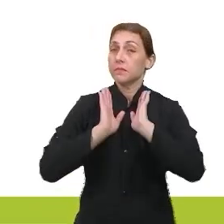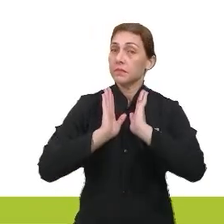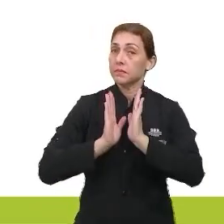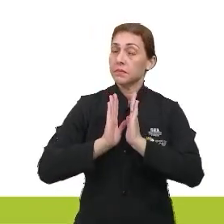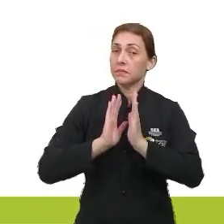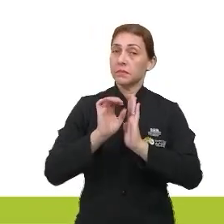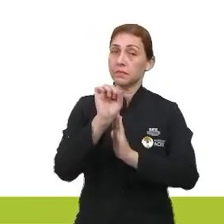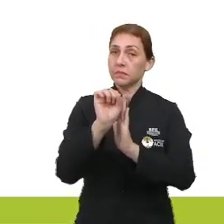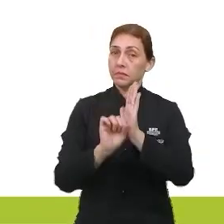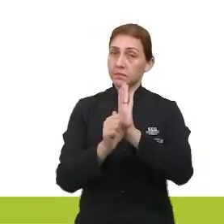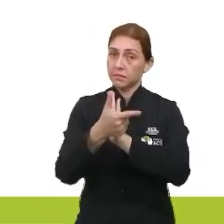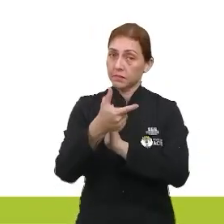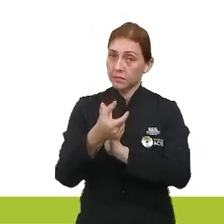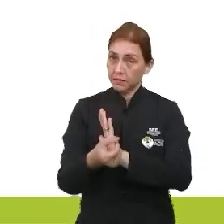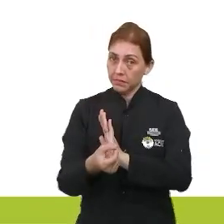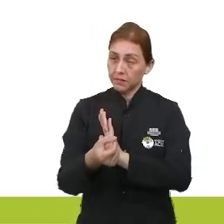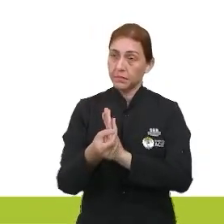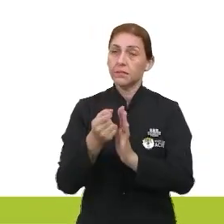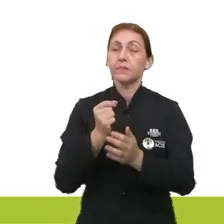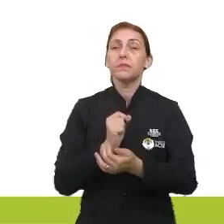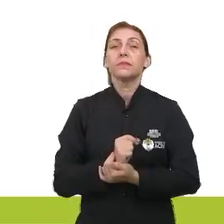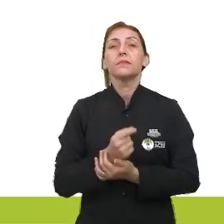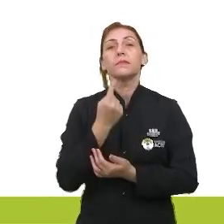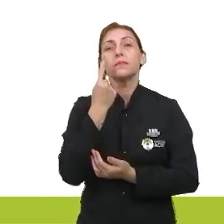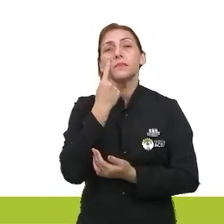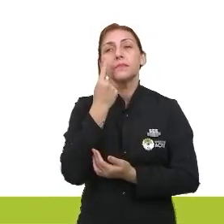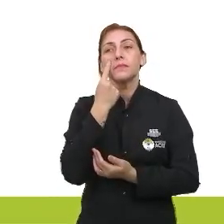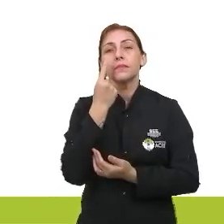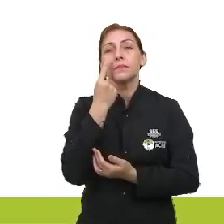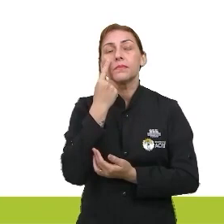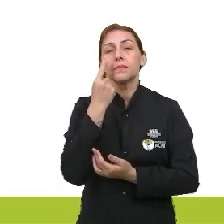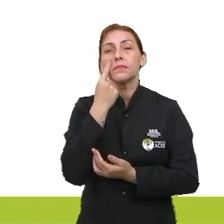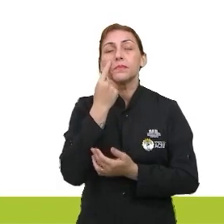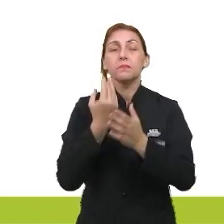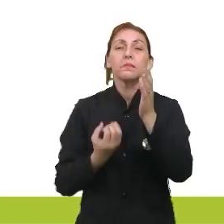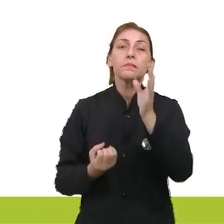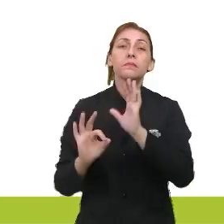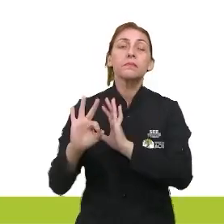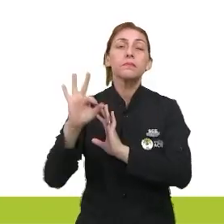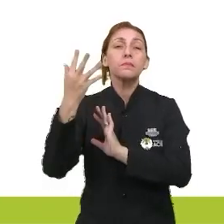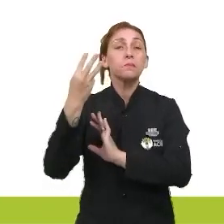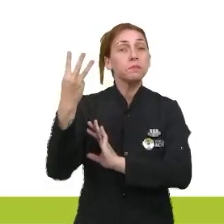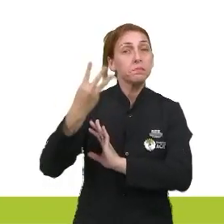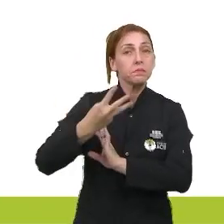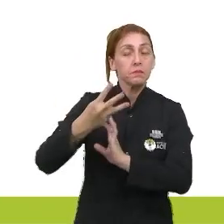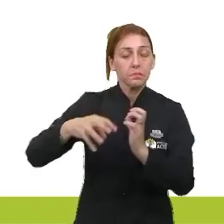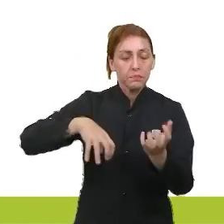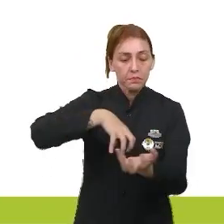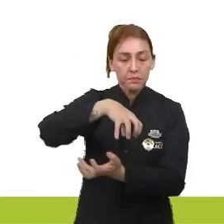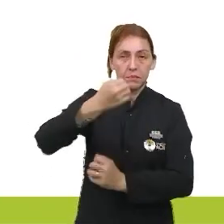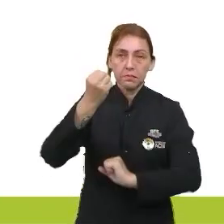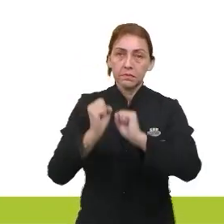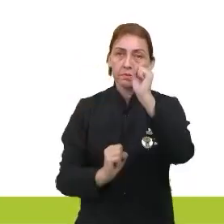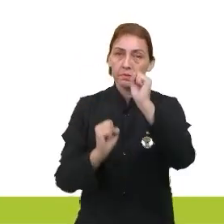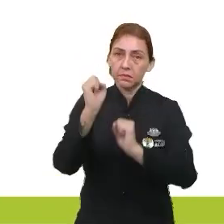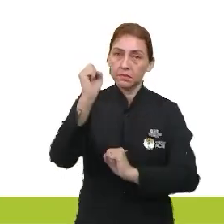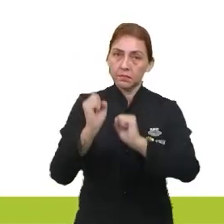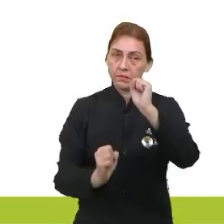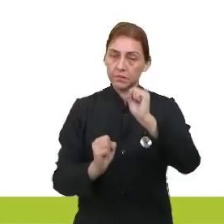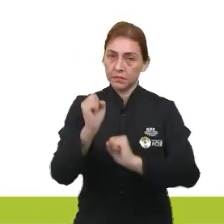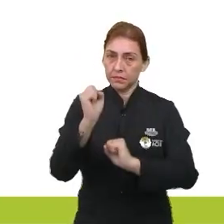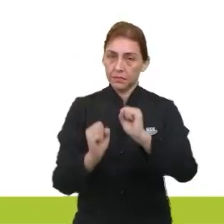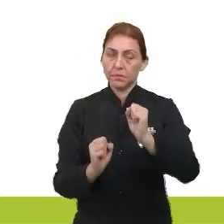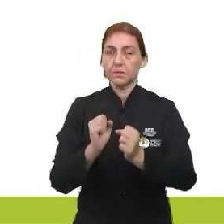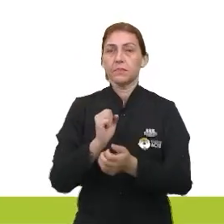Já no século XX, olha aqui, irá acontecer a terceira Revolução